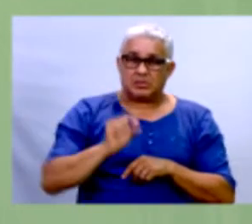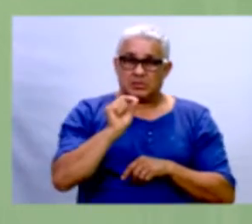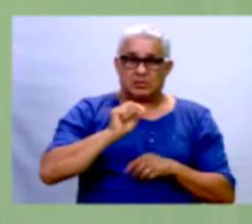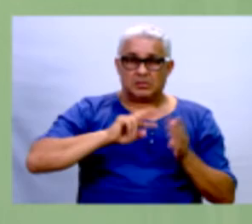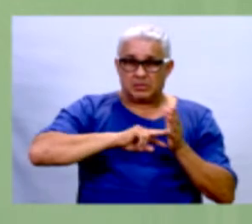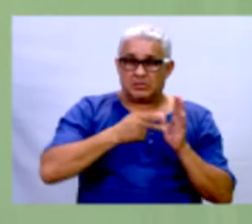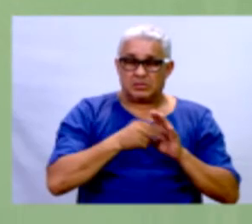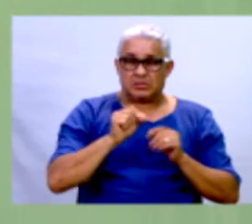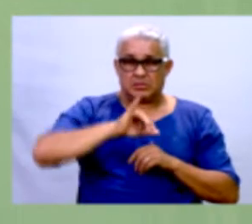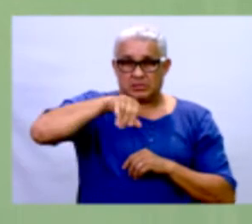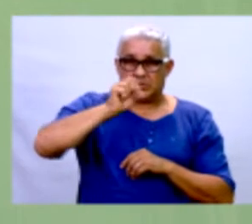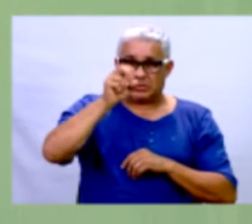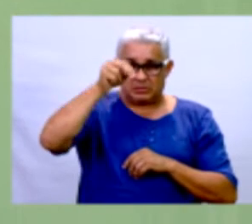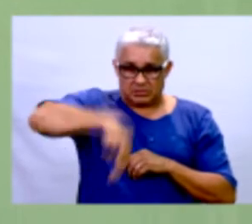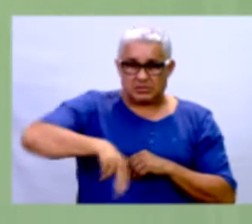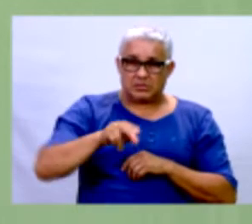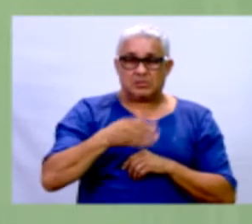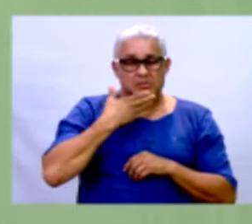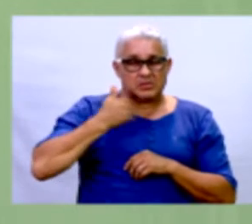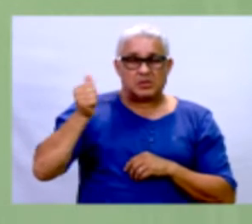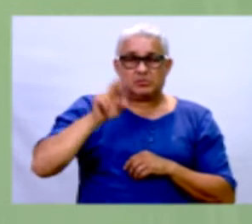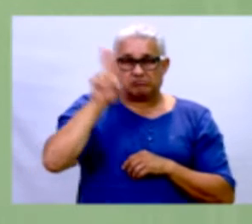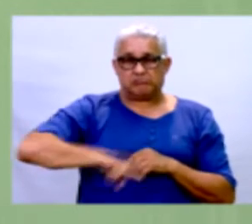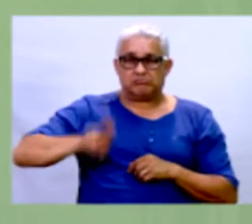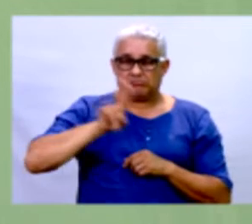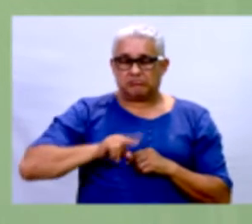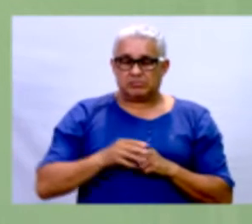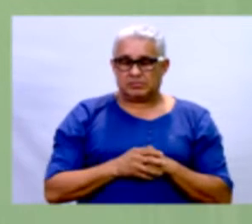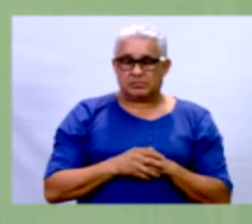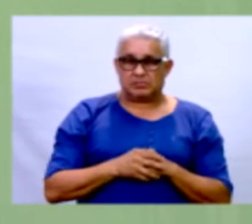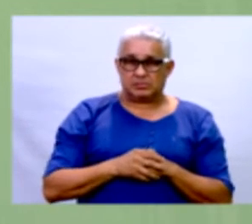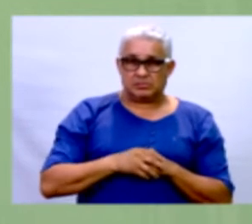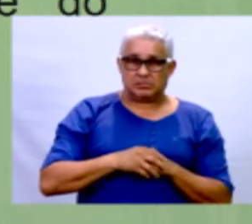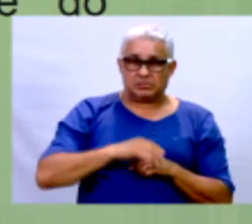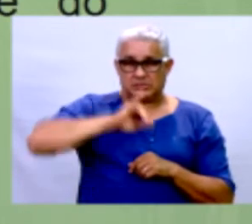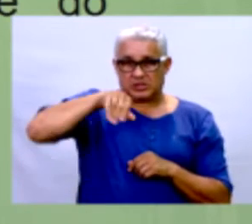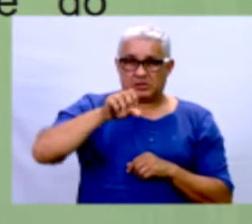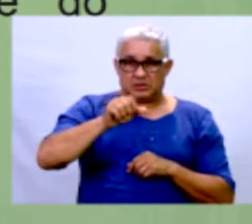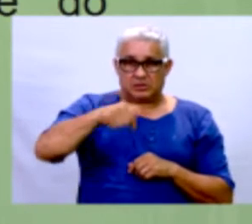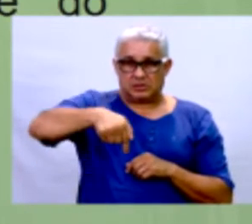JSON é melhor quando se utiliza com jQuery.